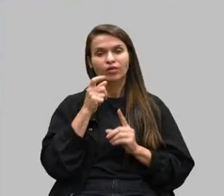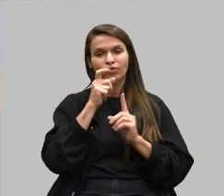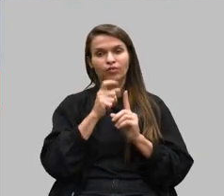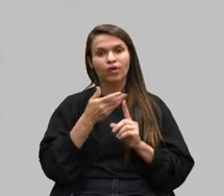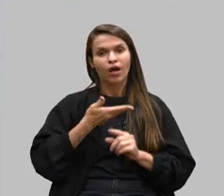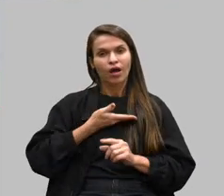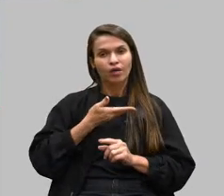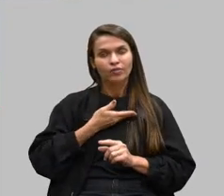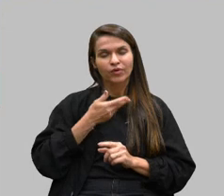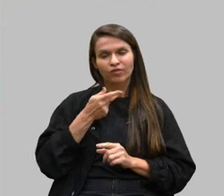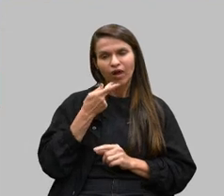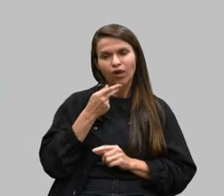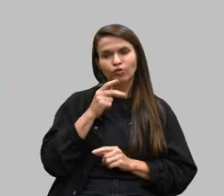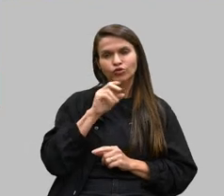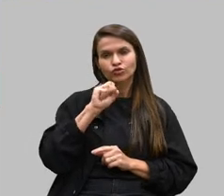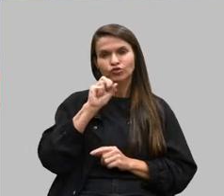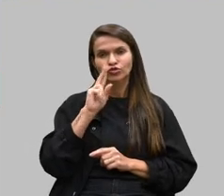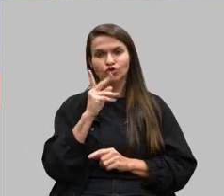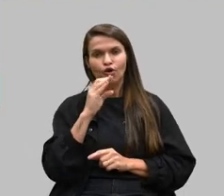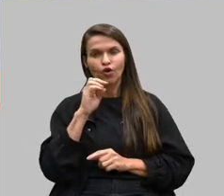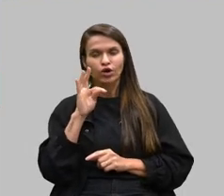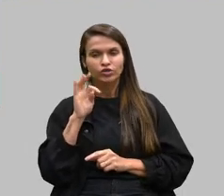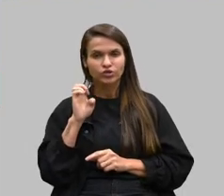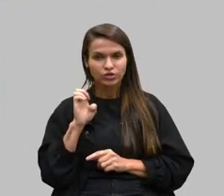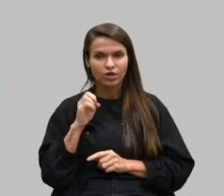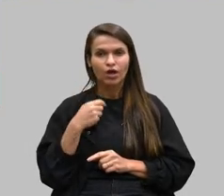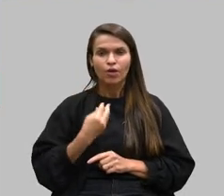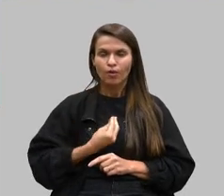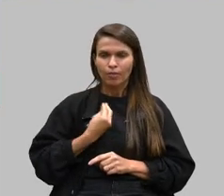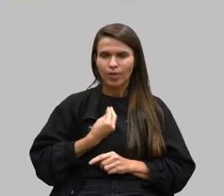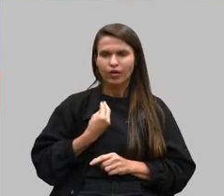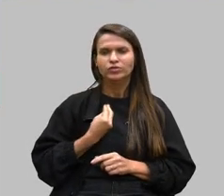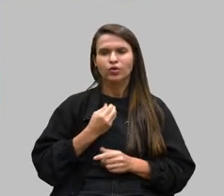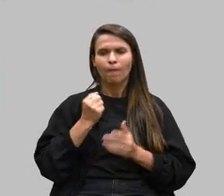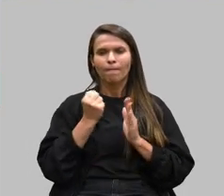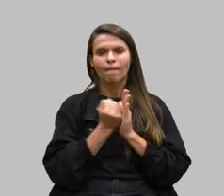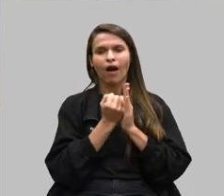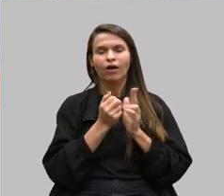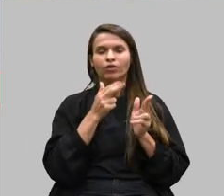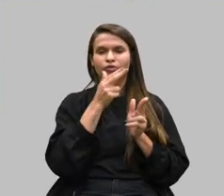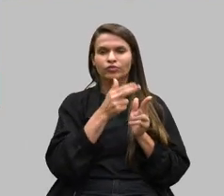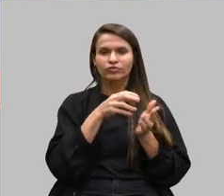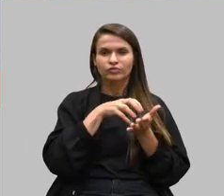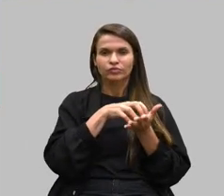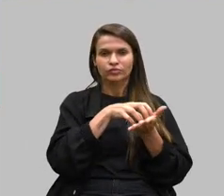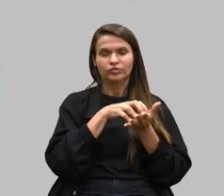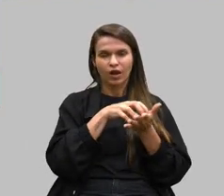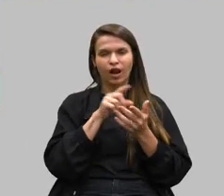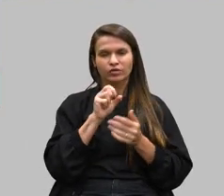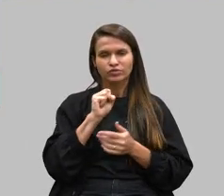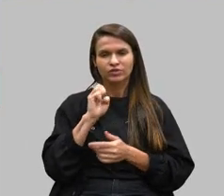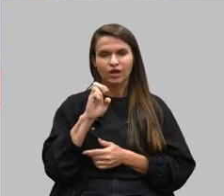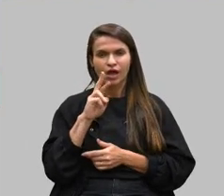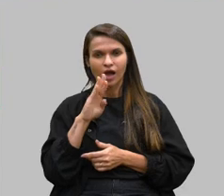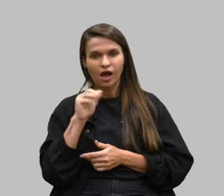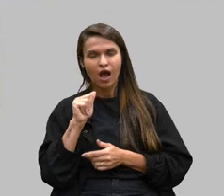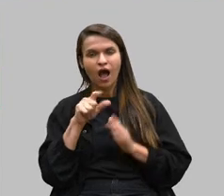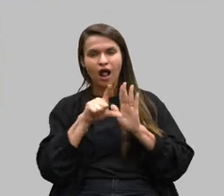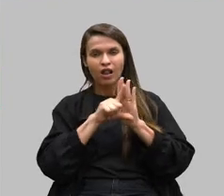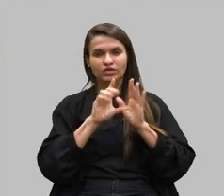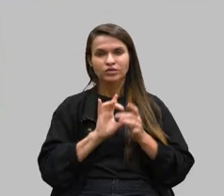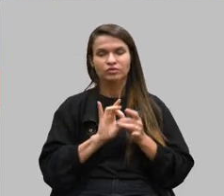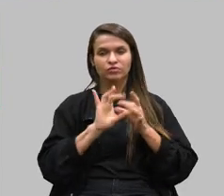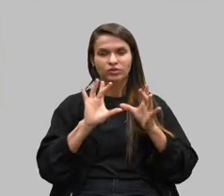das short Lines eu participei do Marco legal de ferrovias ao lado do Senador José Serra e tenho certeza que a lei de autorizações ela